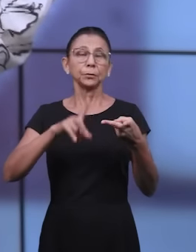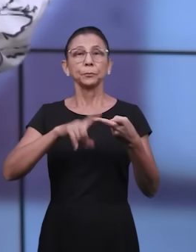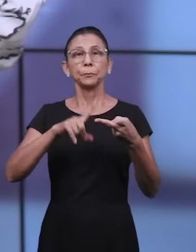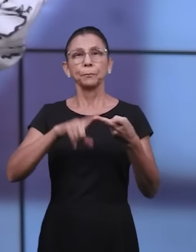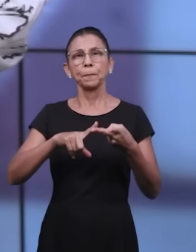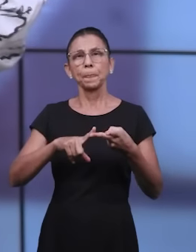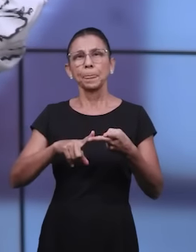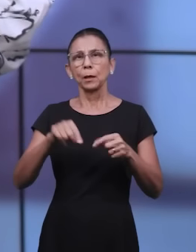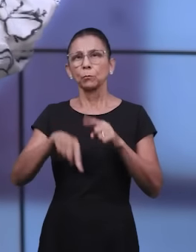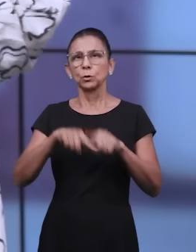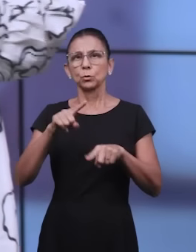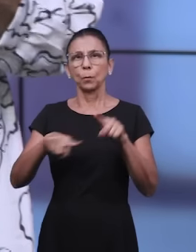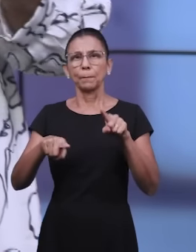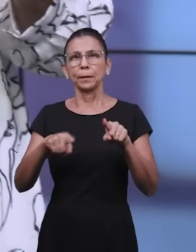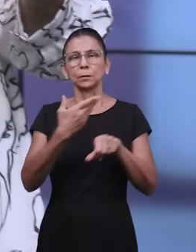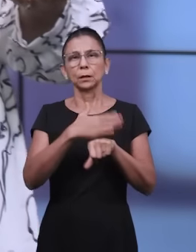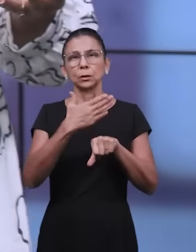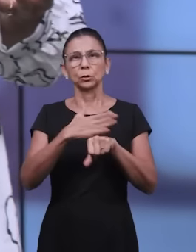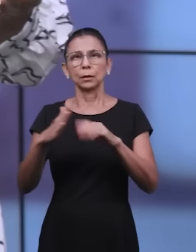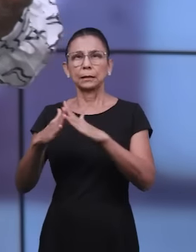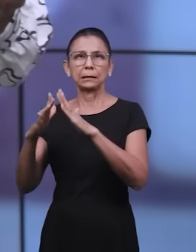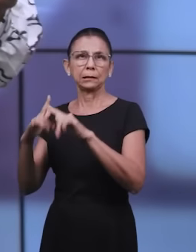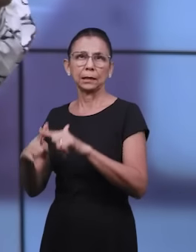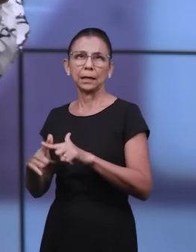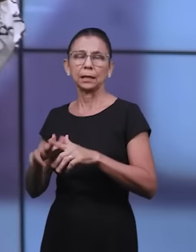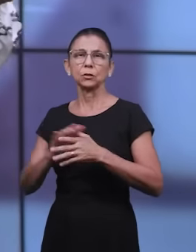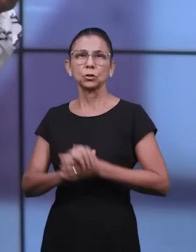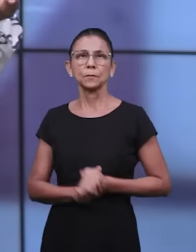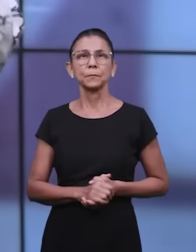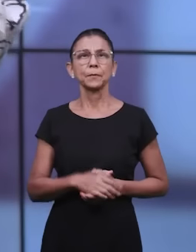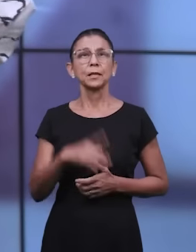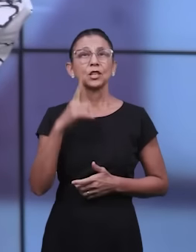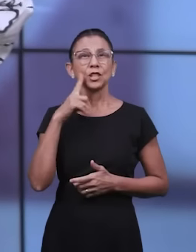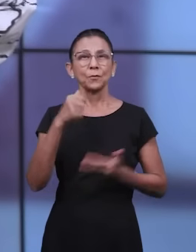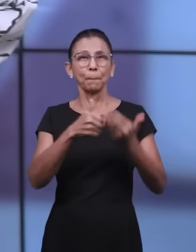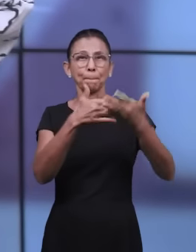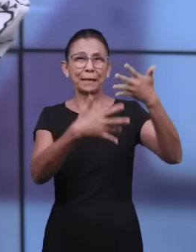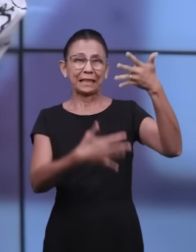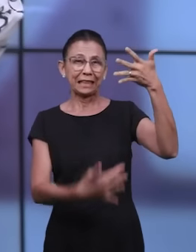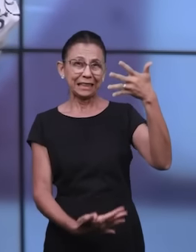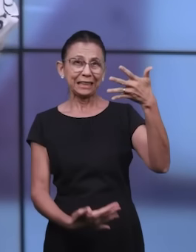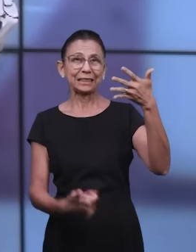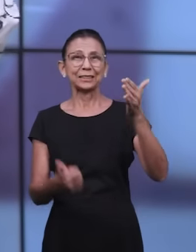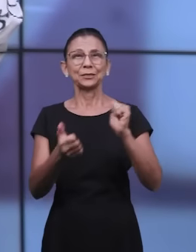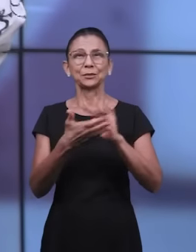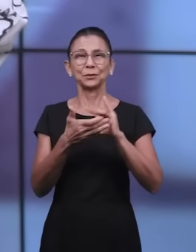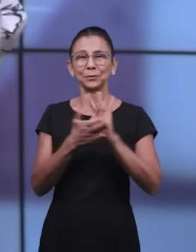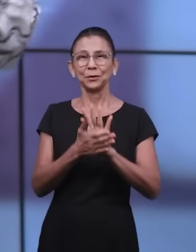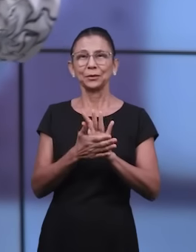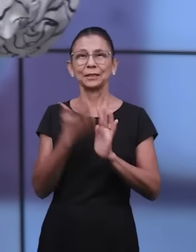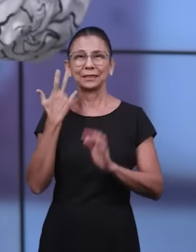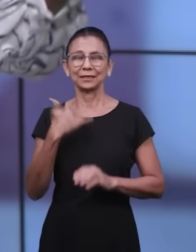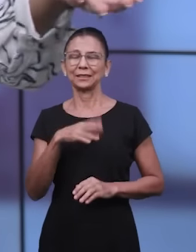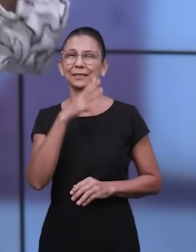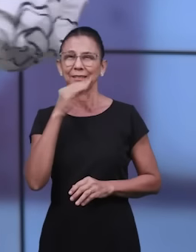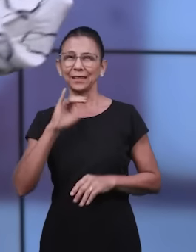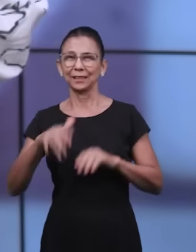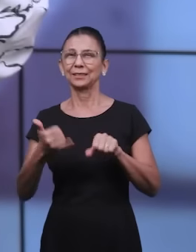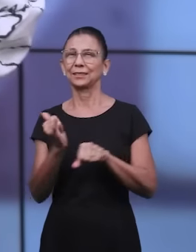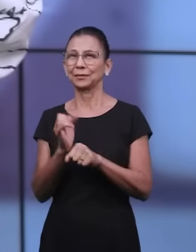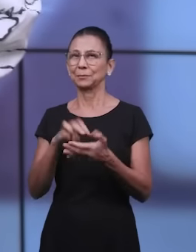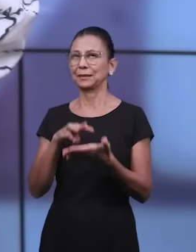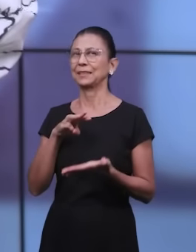que ele toca na igreja. Já experimentou, por exemplo, tocar com a playlist dos louvores das crianças, intermediários e adolescentes do